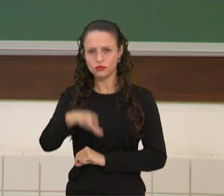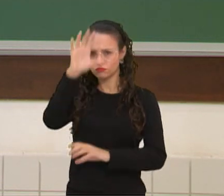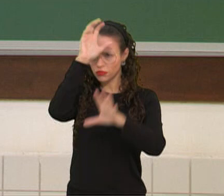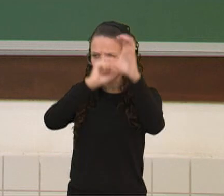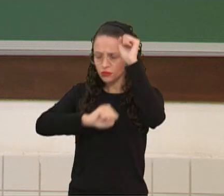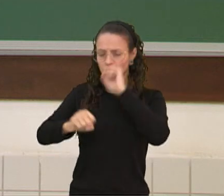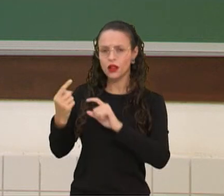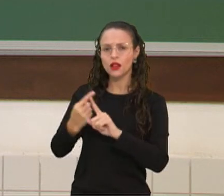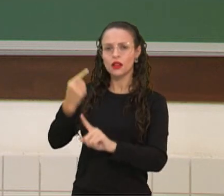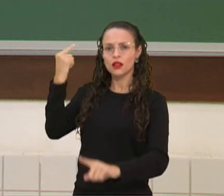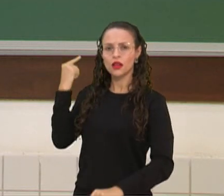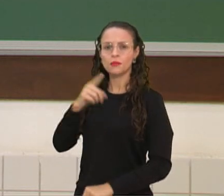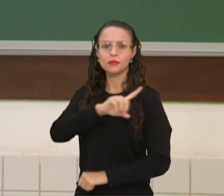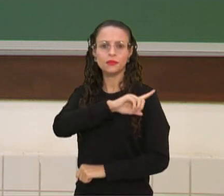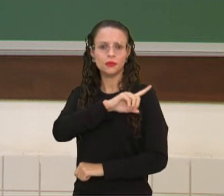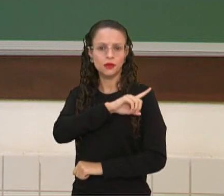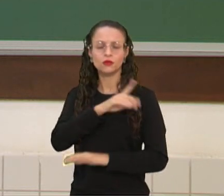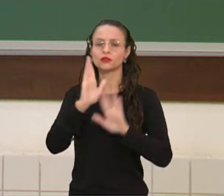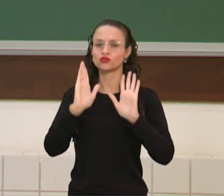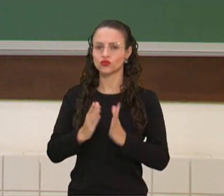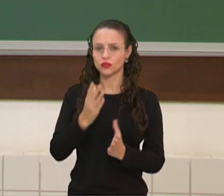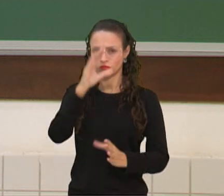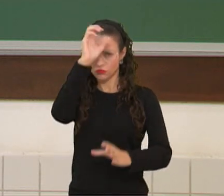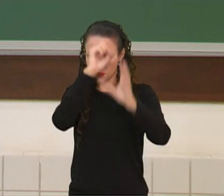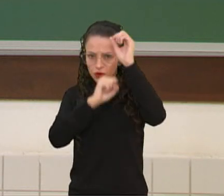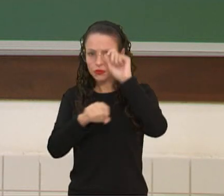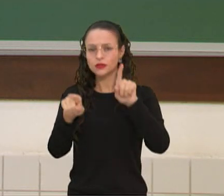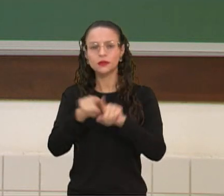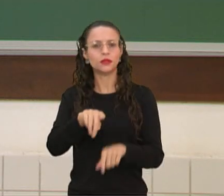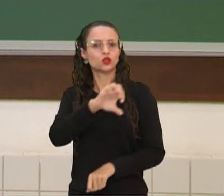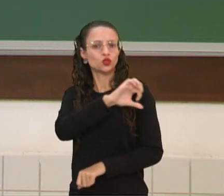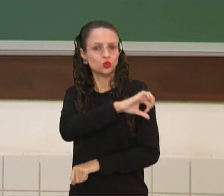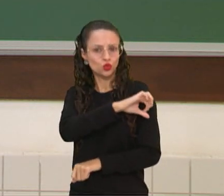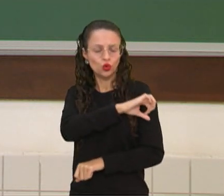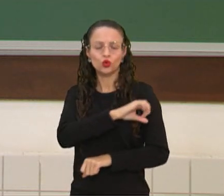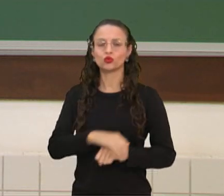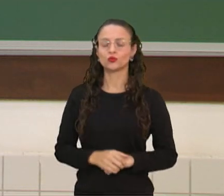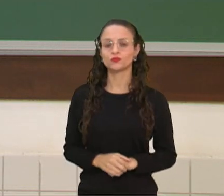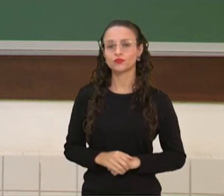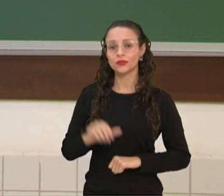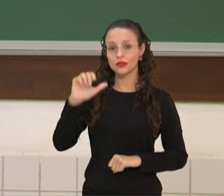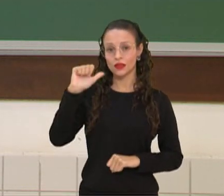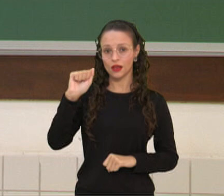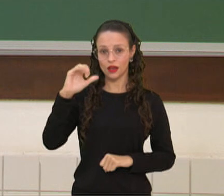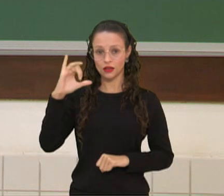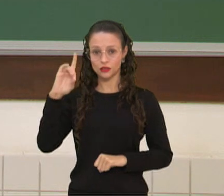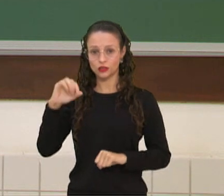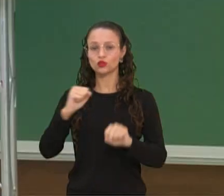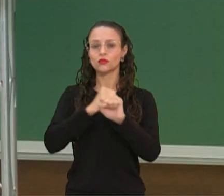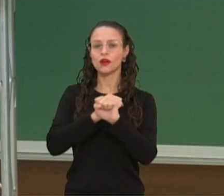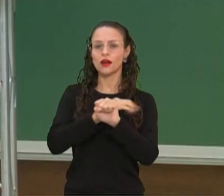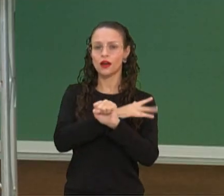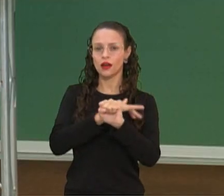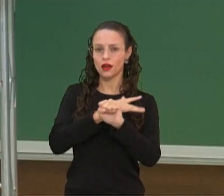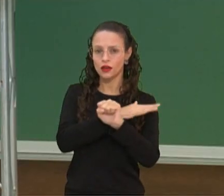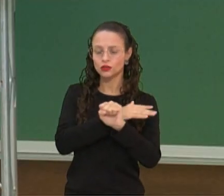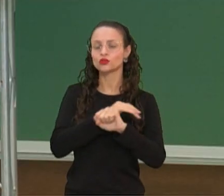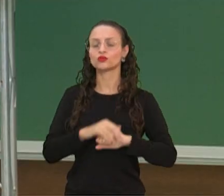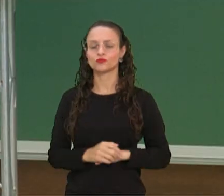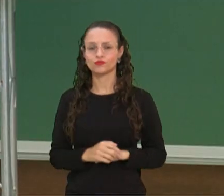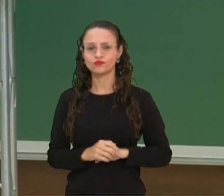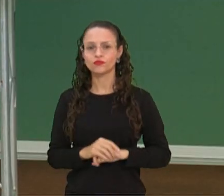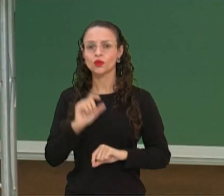conteúdo lá no primeiro ano e um pouquinho, às vezes, lá no nono. Vamos falar então dos ácidos. Os ácidos são